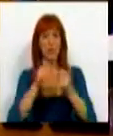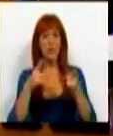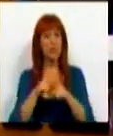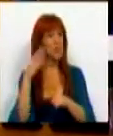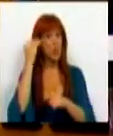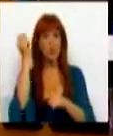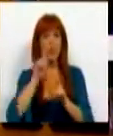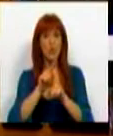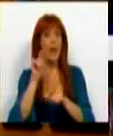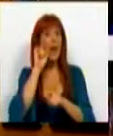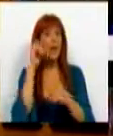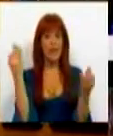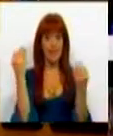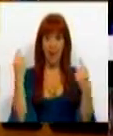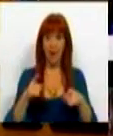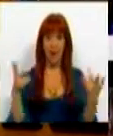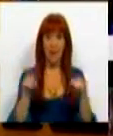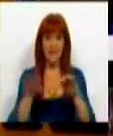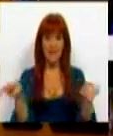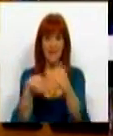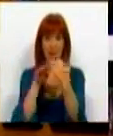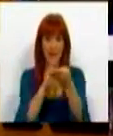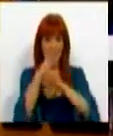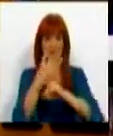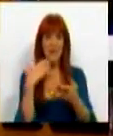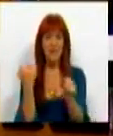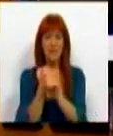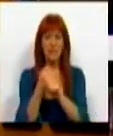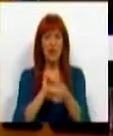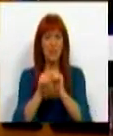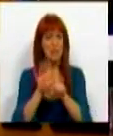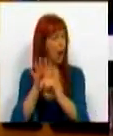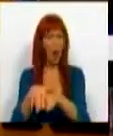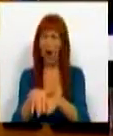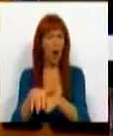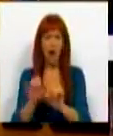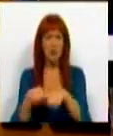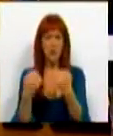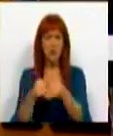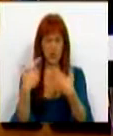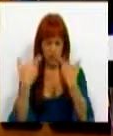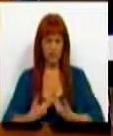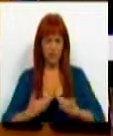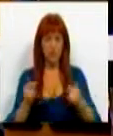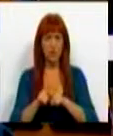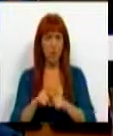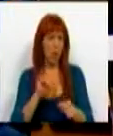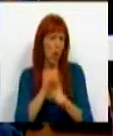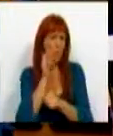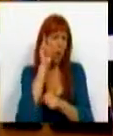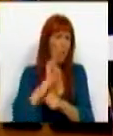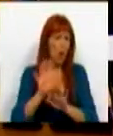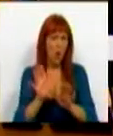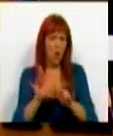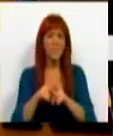não esquecendo a garantia da igualdade de acesso às atividades desportivas sem discriminações sociais, físicas ou de género.